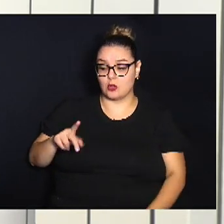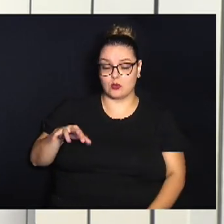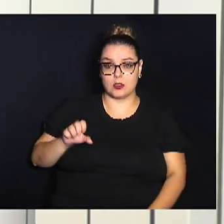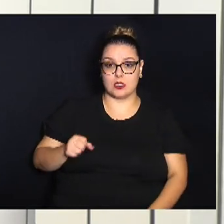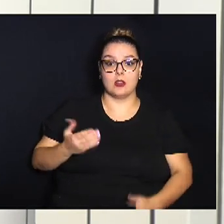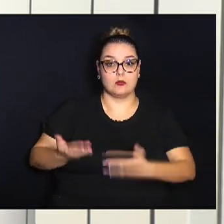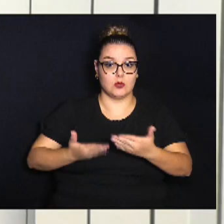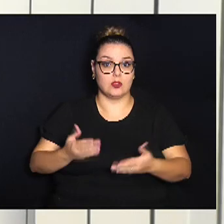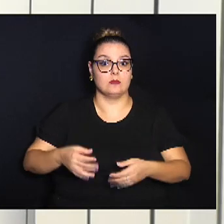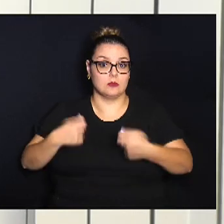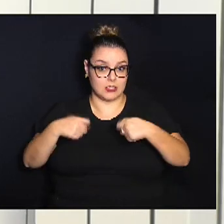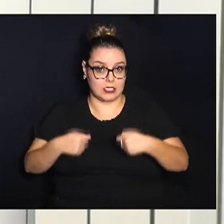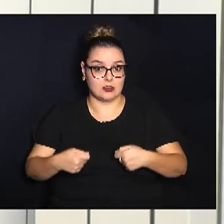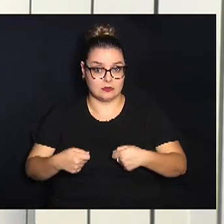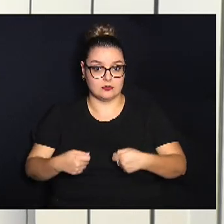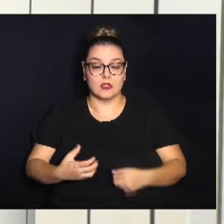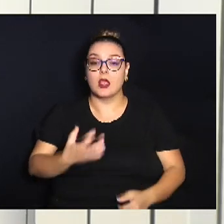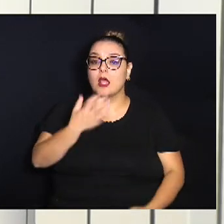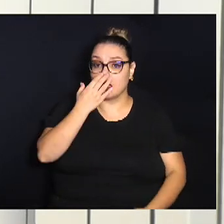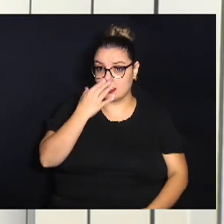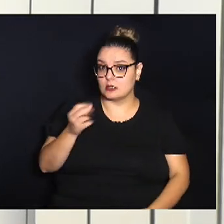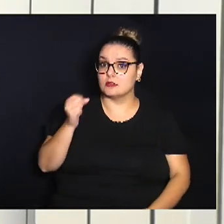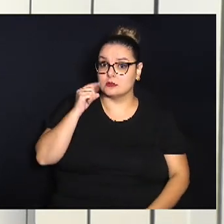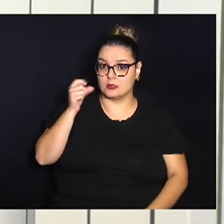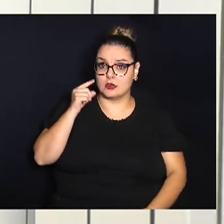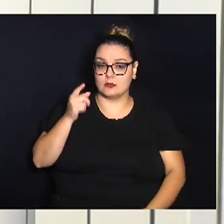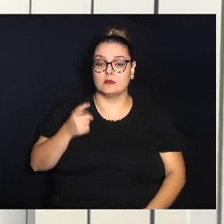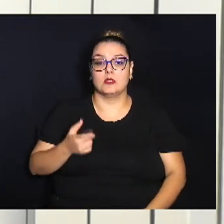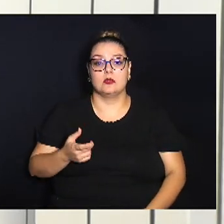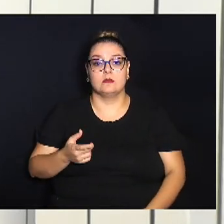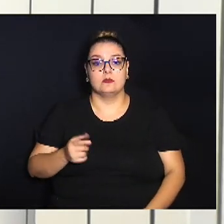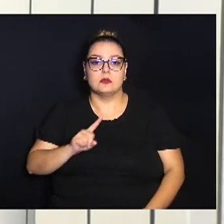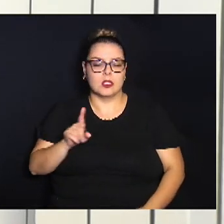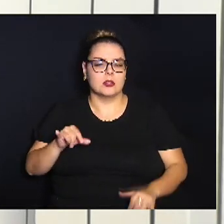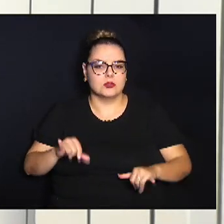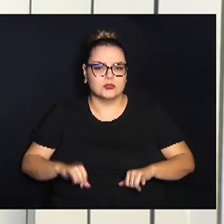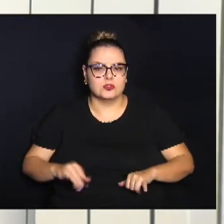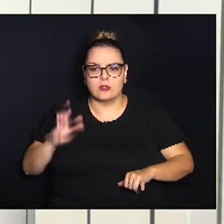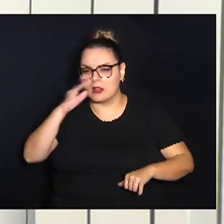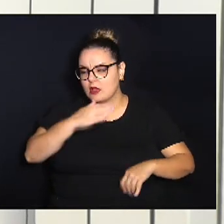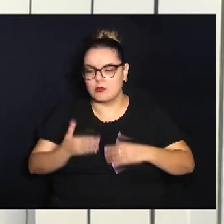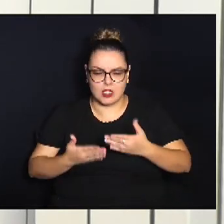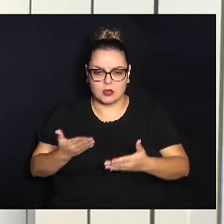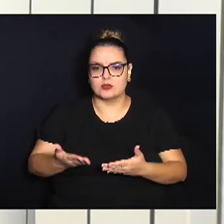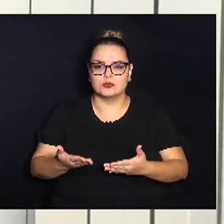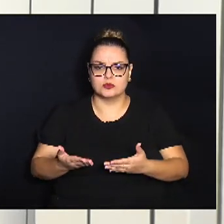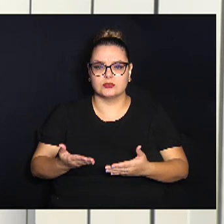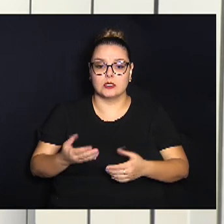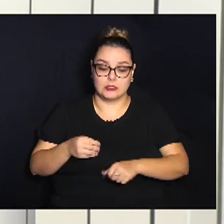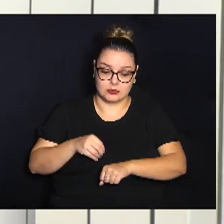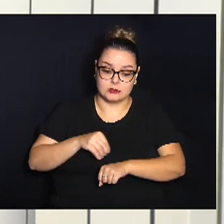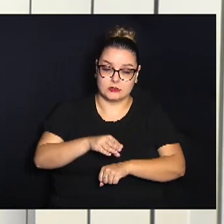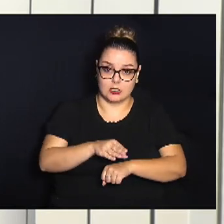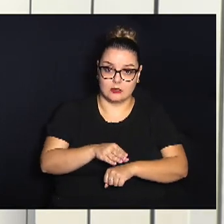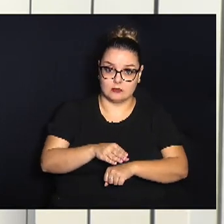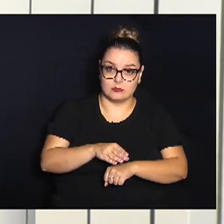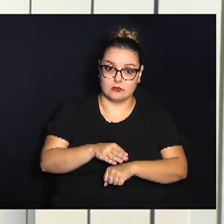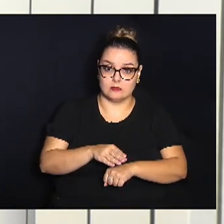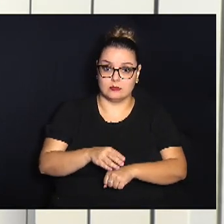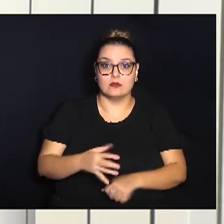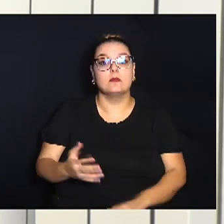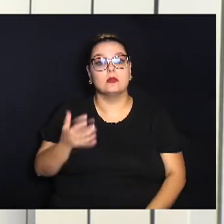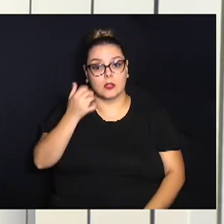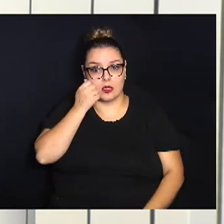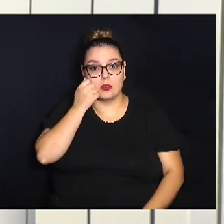cuidados necessários a cães e gatos para que não sofram maus tratos e sejam encaminhados para uma